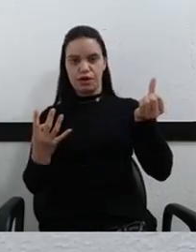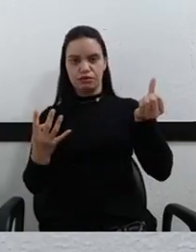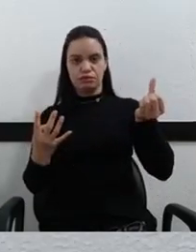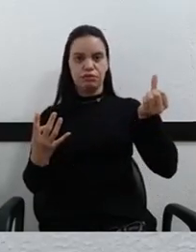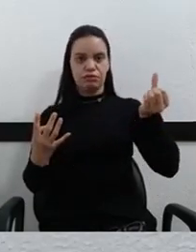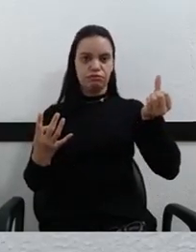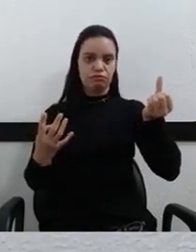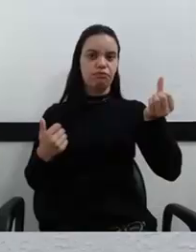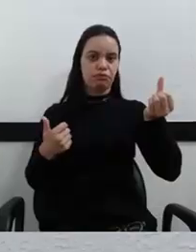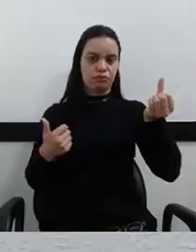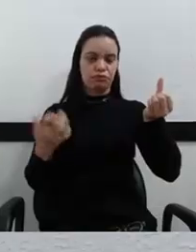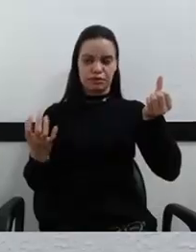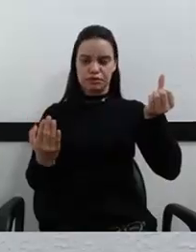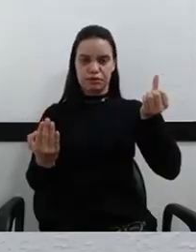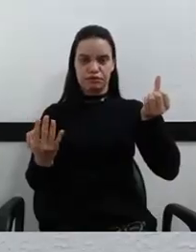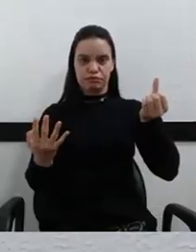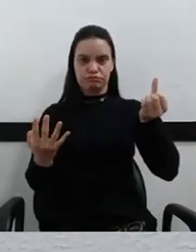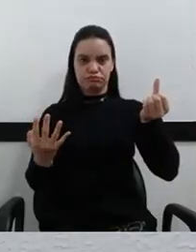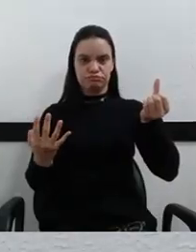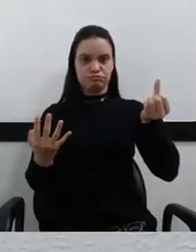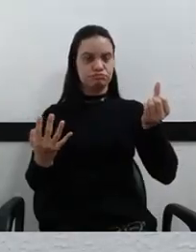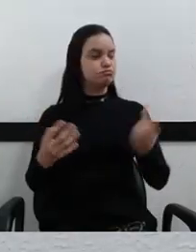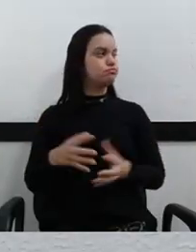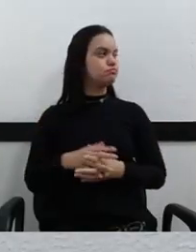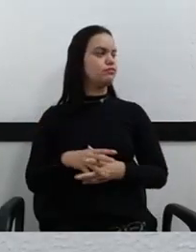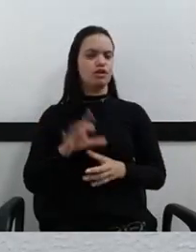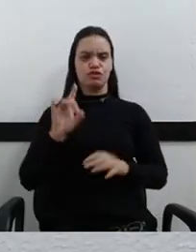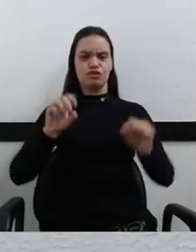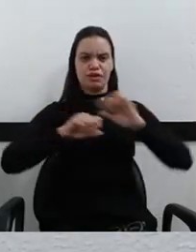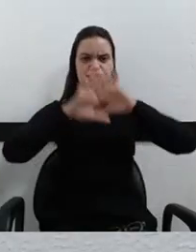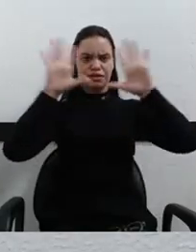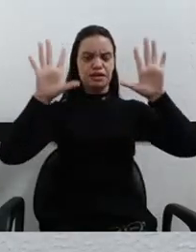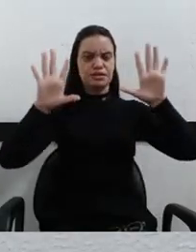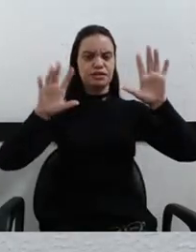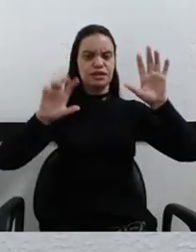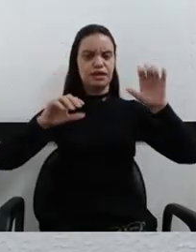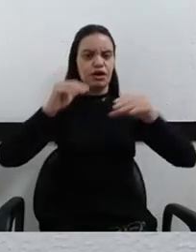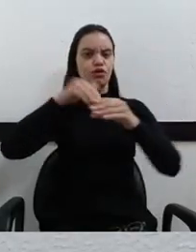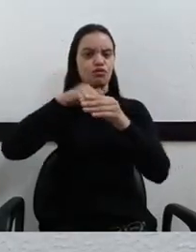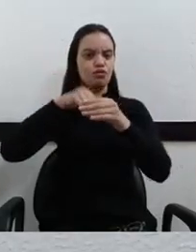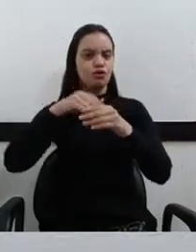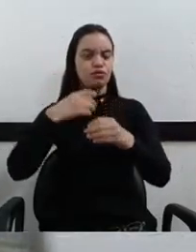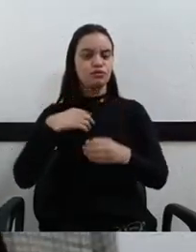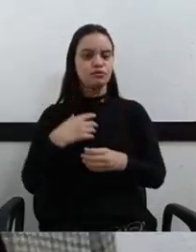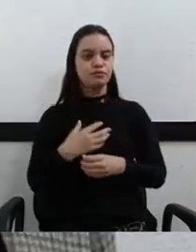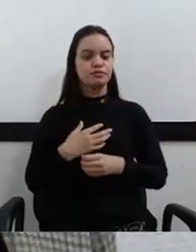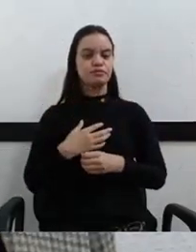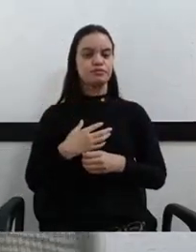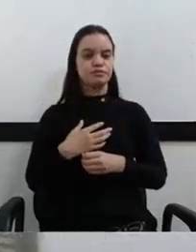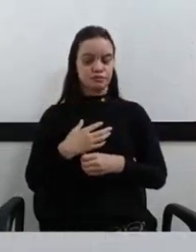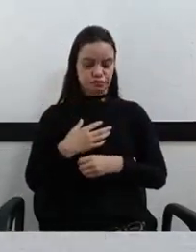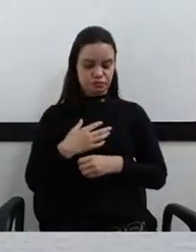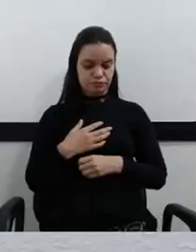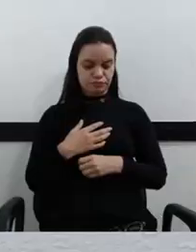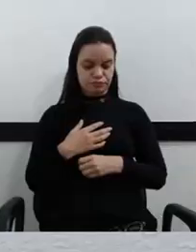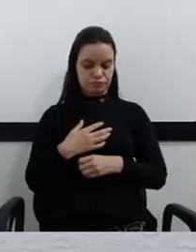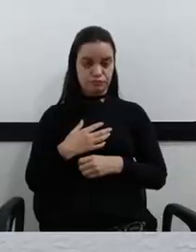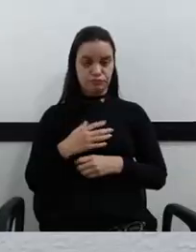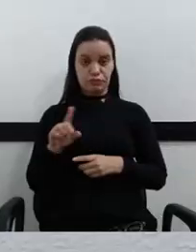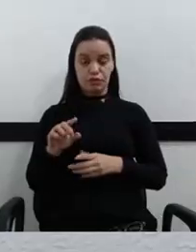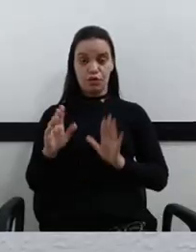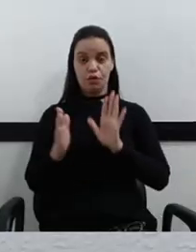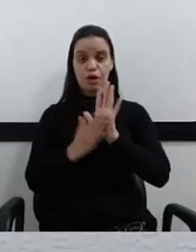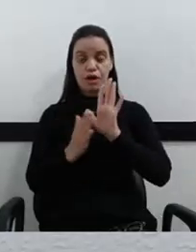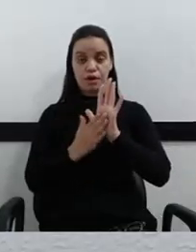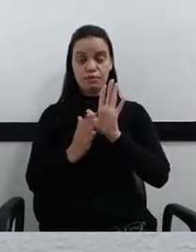6-4, presidente. 6-4, desculpa. Pode só esclarecer os votos para mim, por favor? Como é que ficaram? Votaram com a